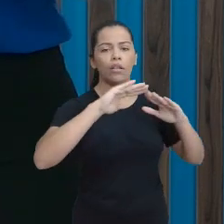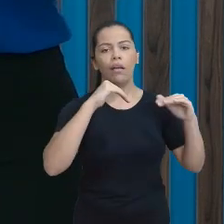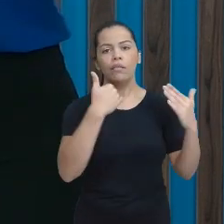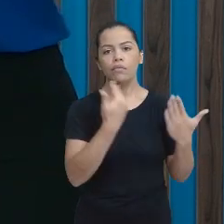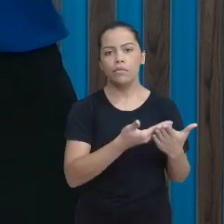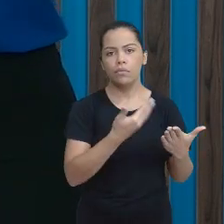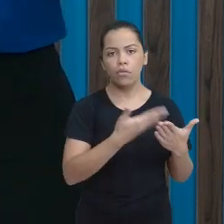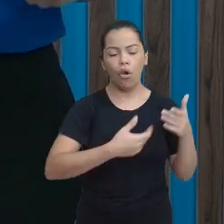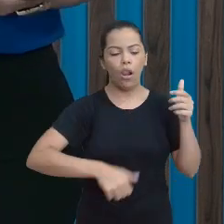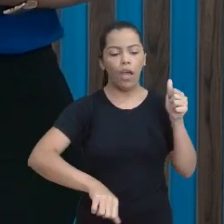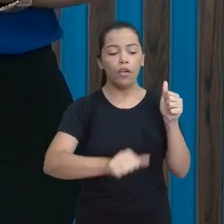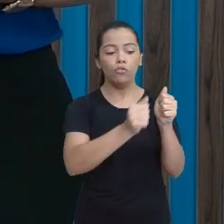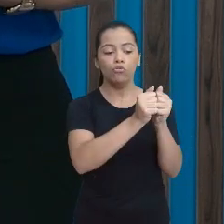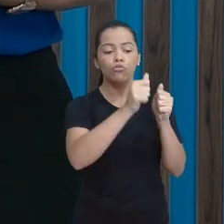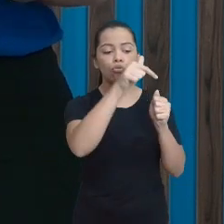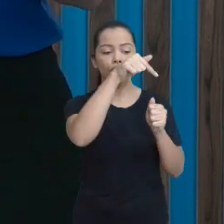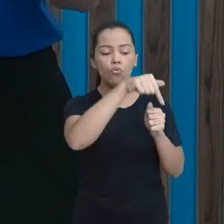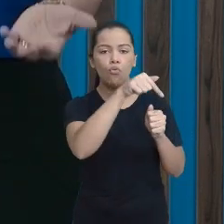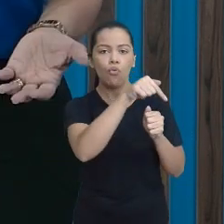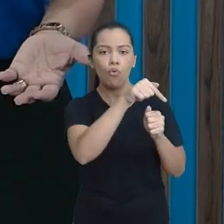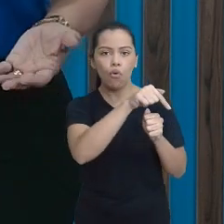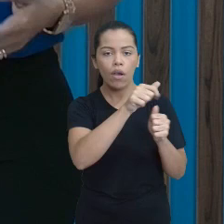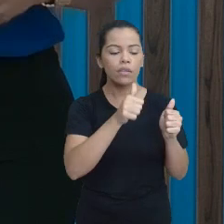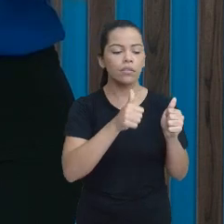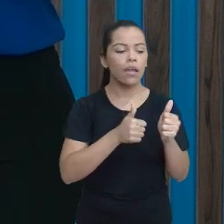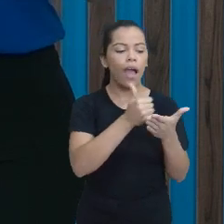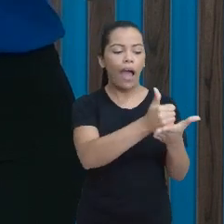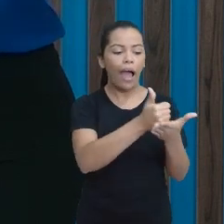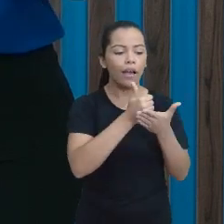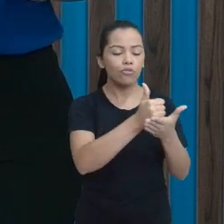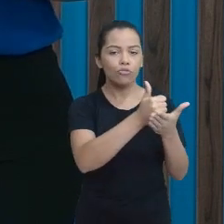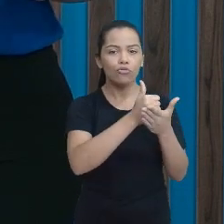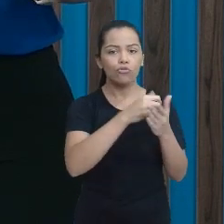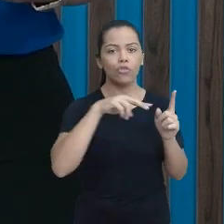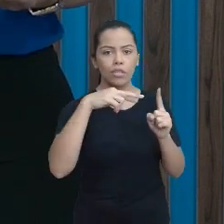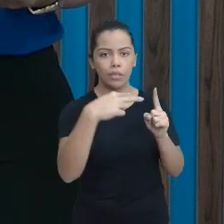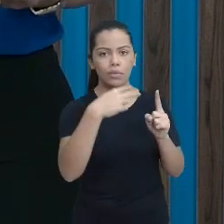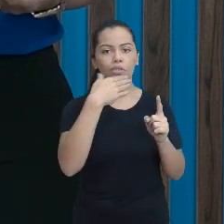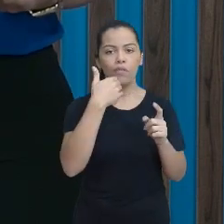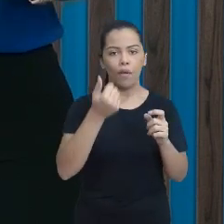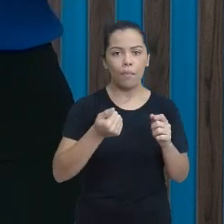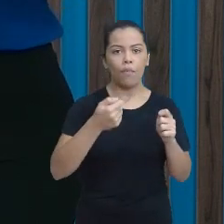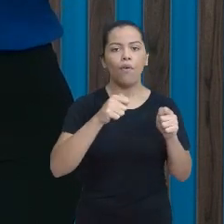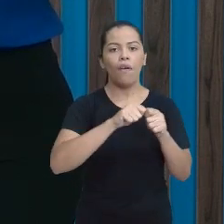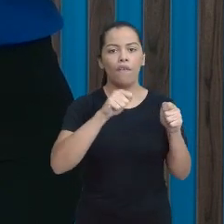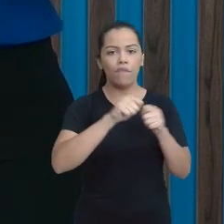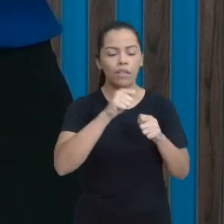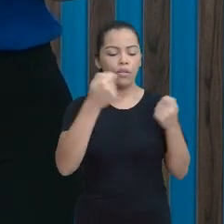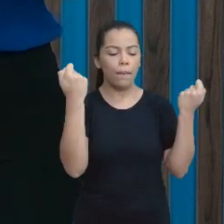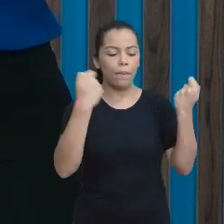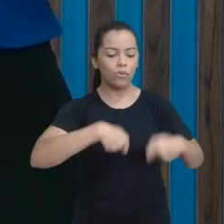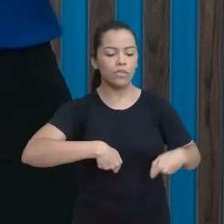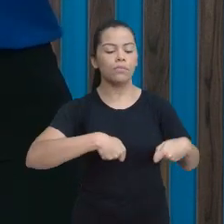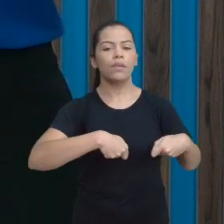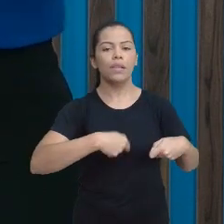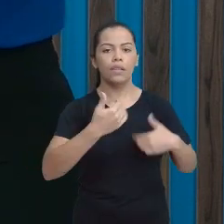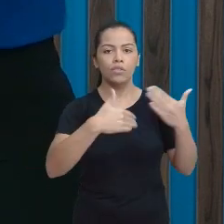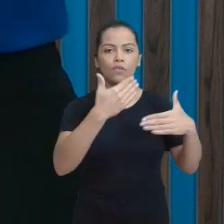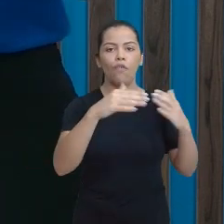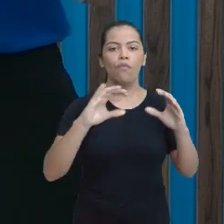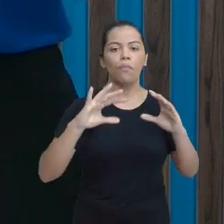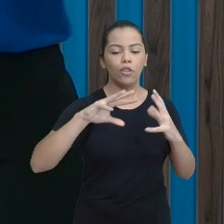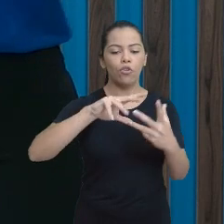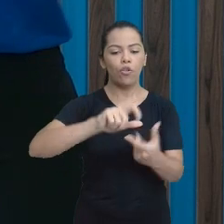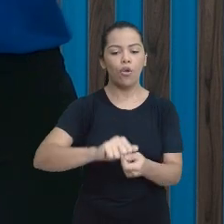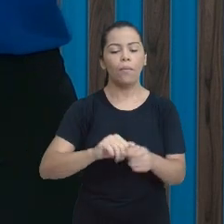que junto com essa parceria do olhar para a educação, propicia o desenvolvimento global. Então, por que não se comunicar